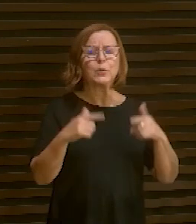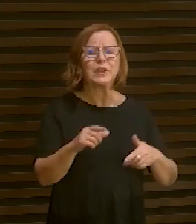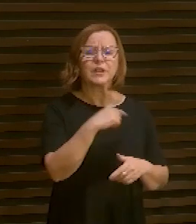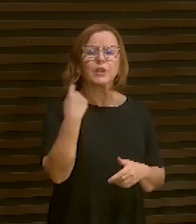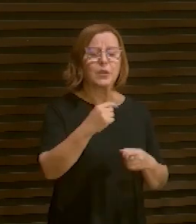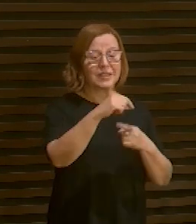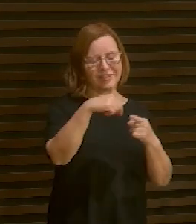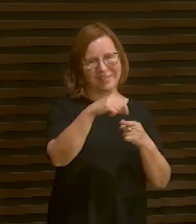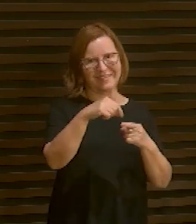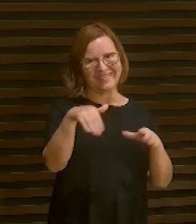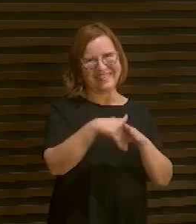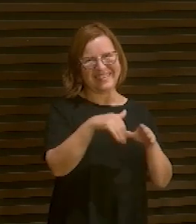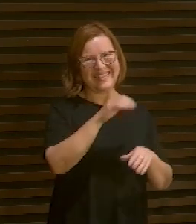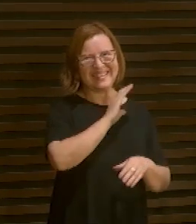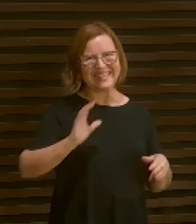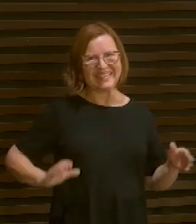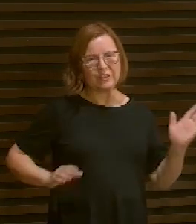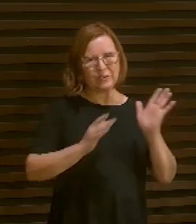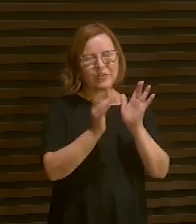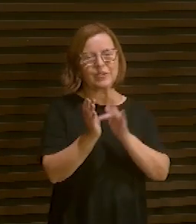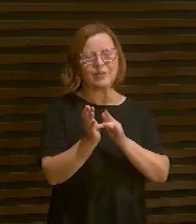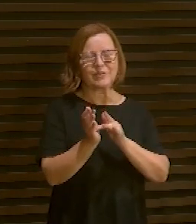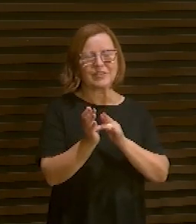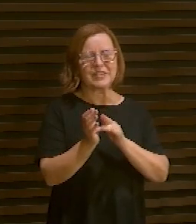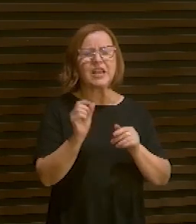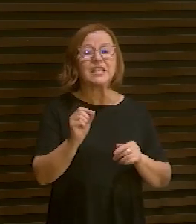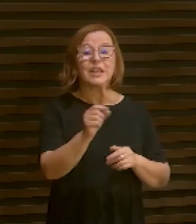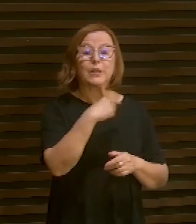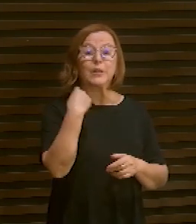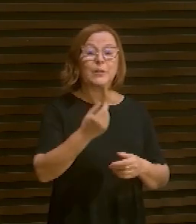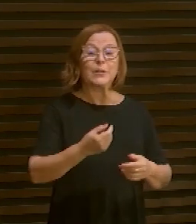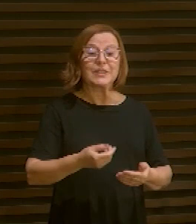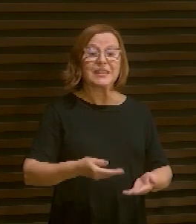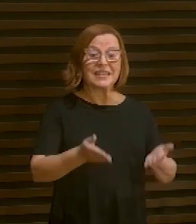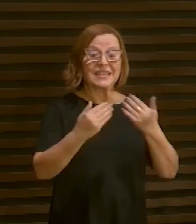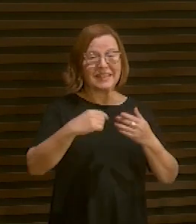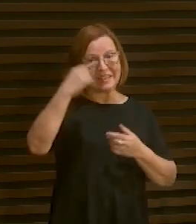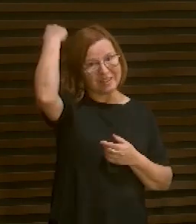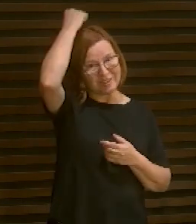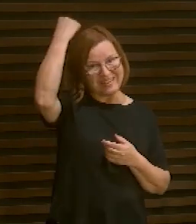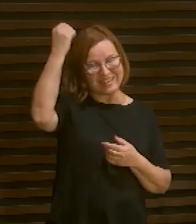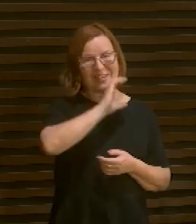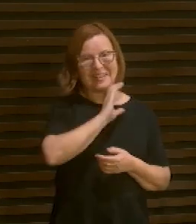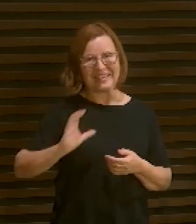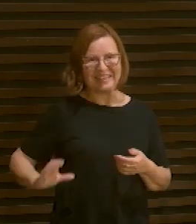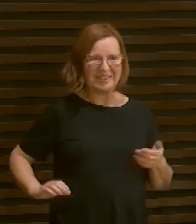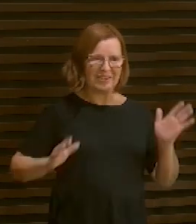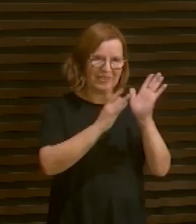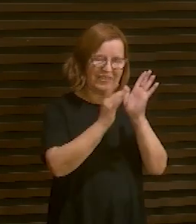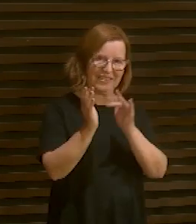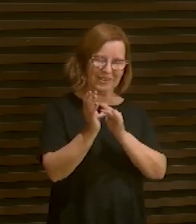santificados? Em Cristo Jesus. Quem é que nos santifica? Cristo Jesus. Ele é